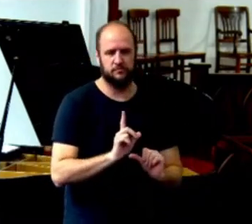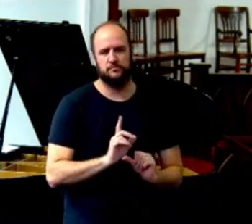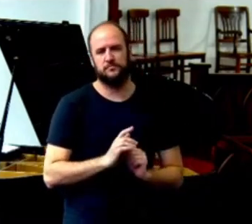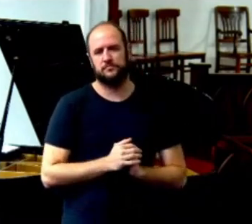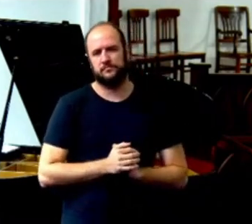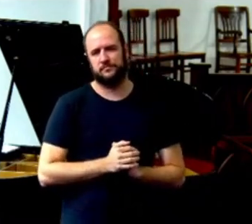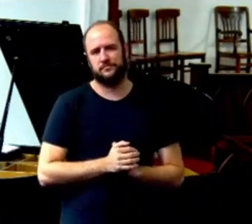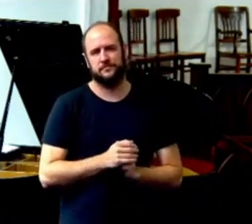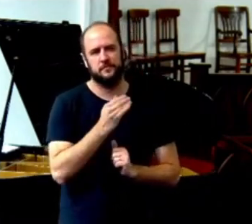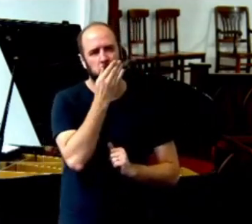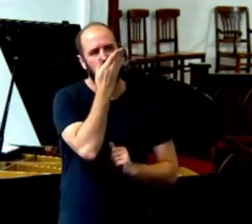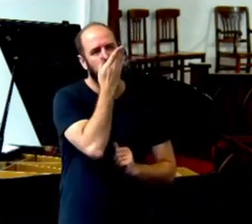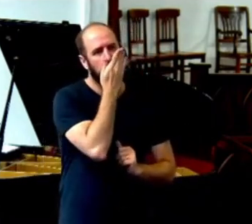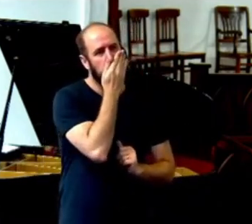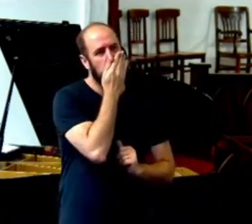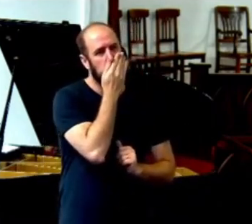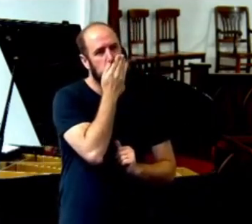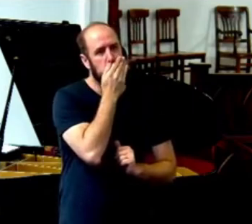destruir.